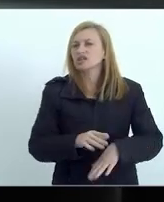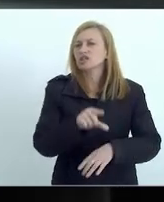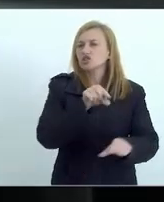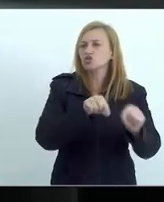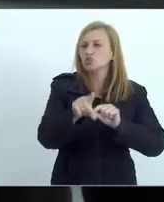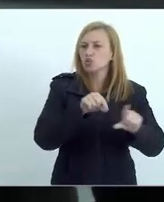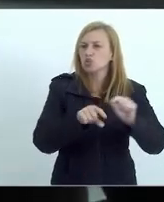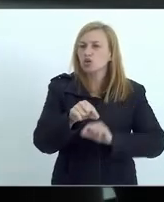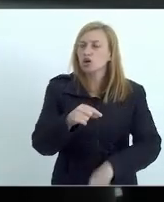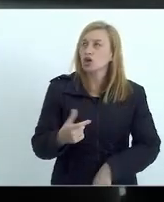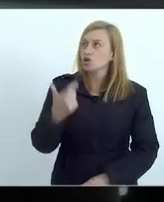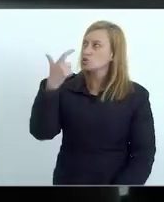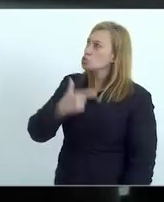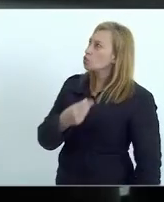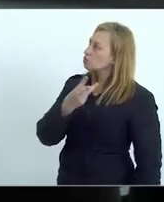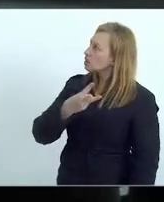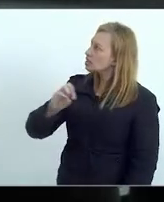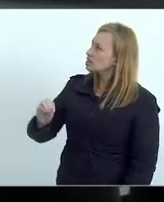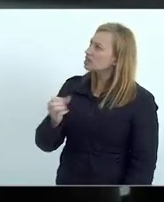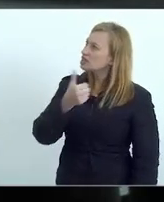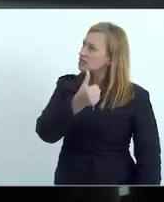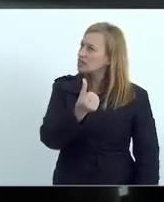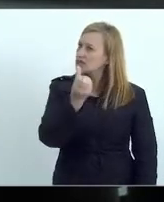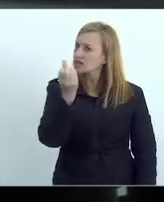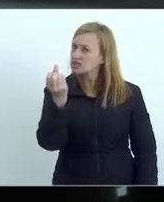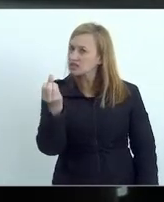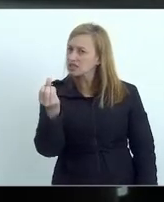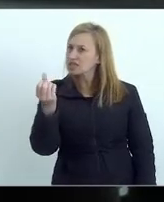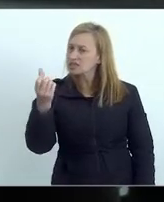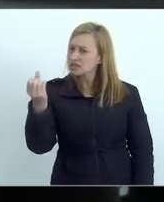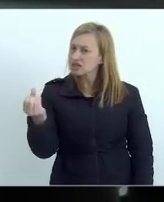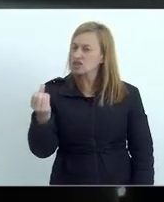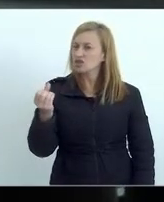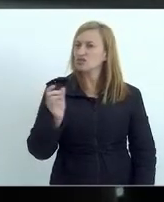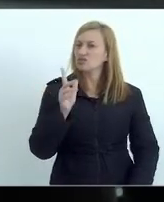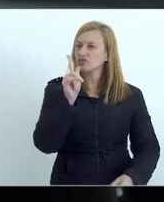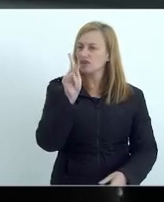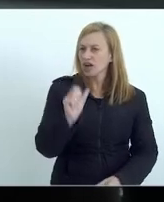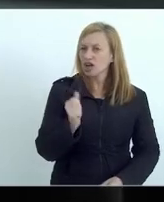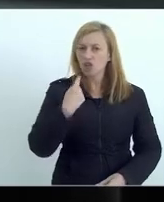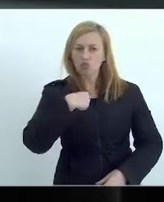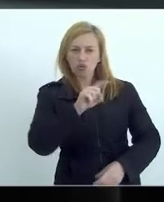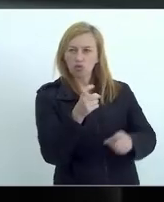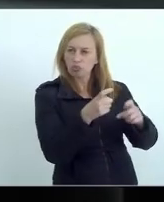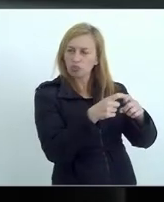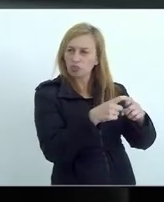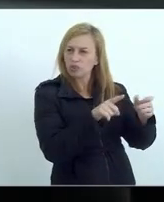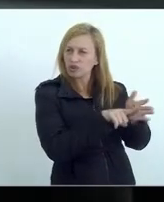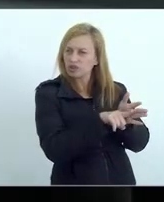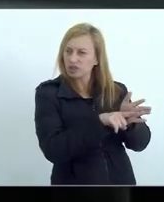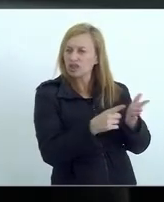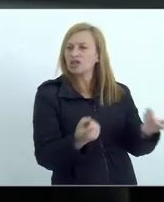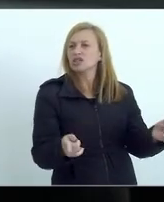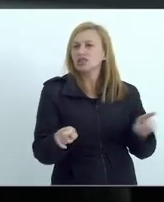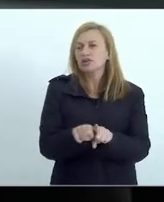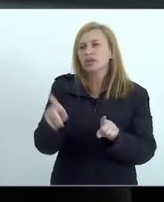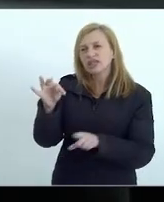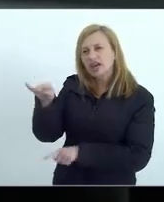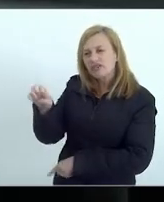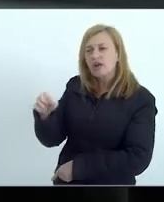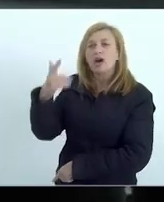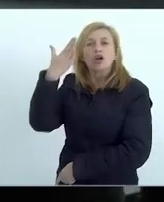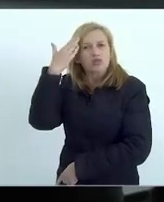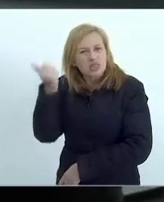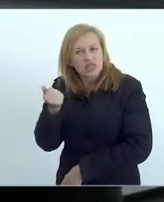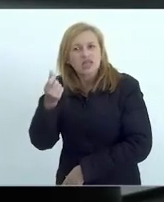Poxa eu sou 300 São 166 vagas eu vou para o exame médico e vou potássio mas eu